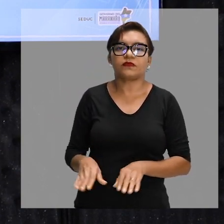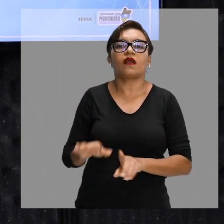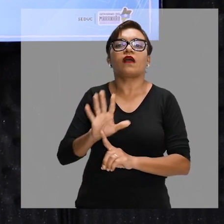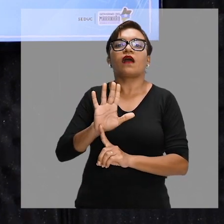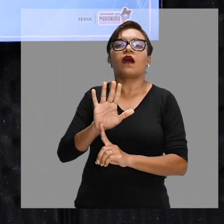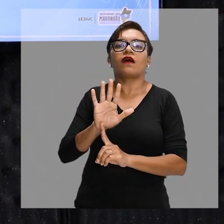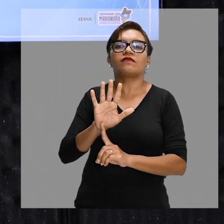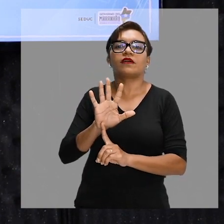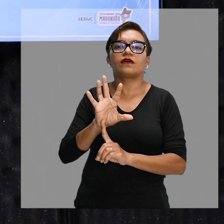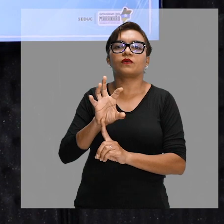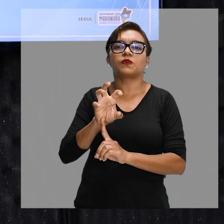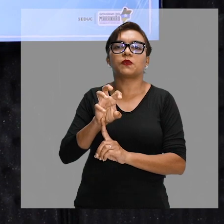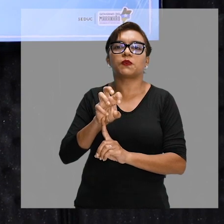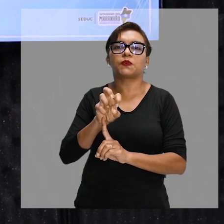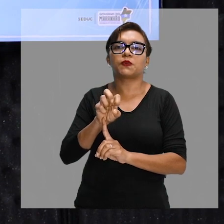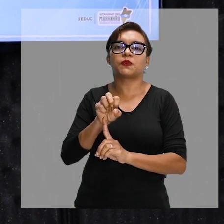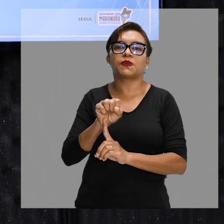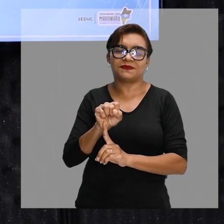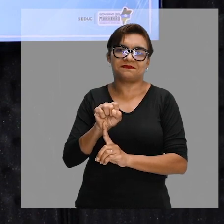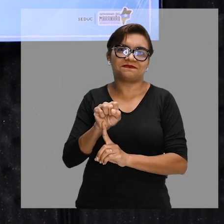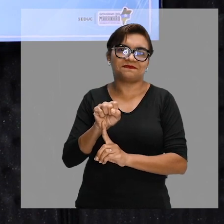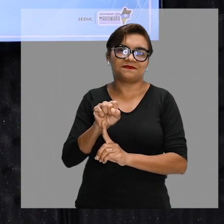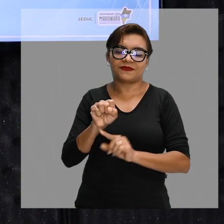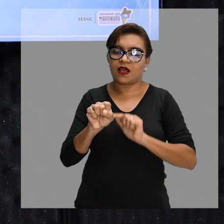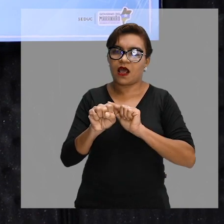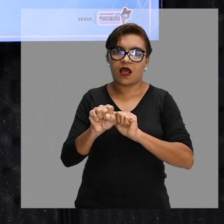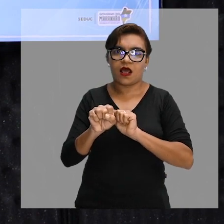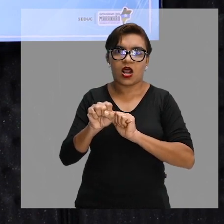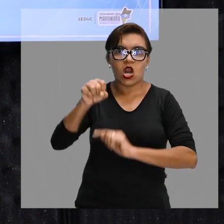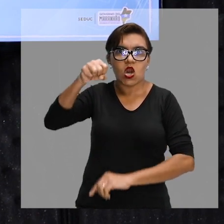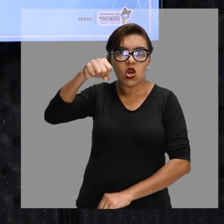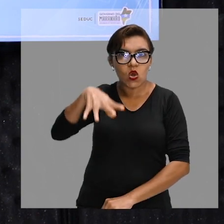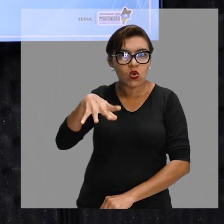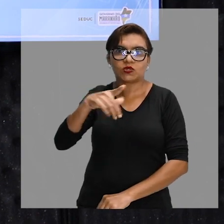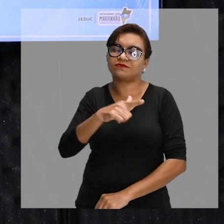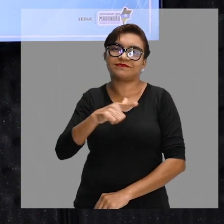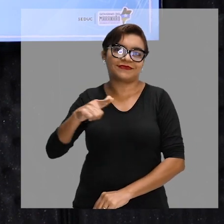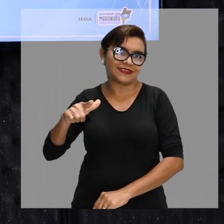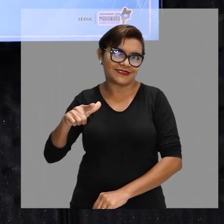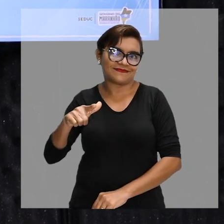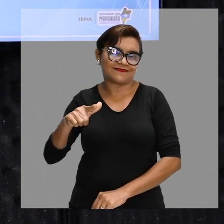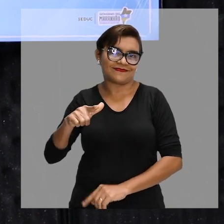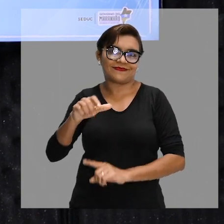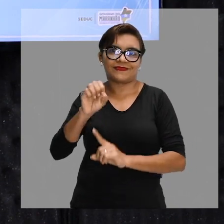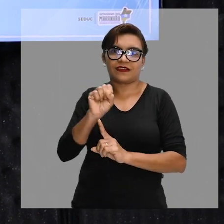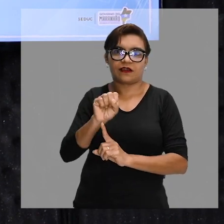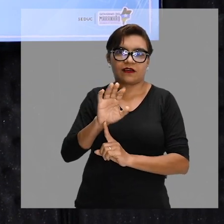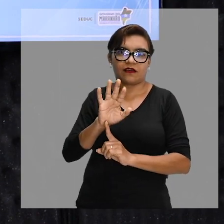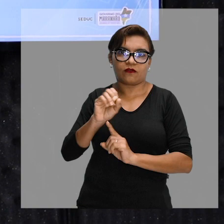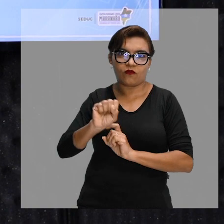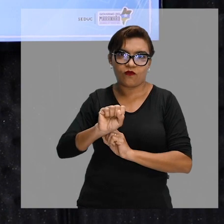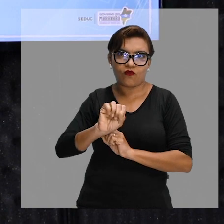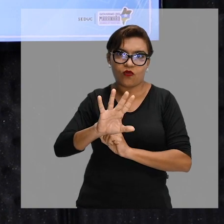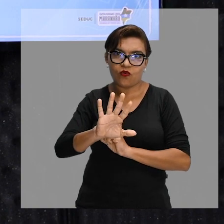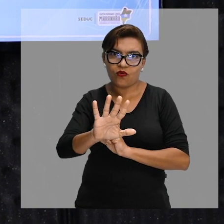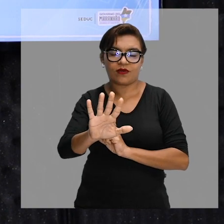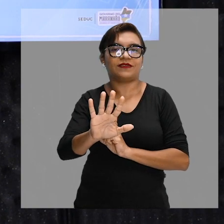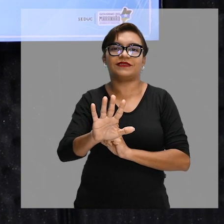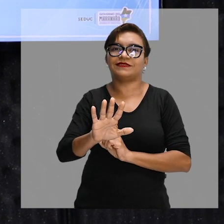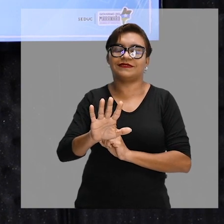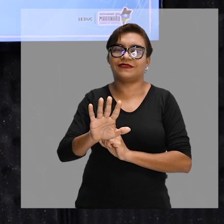não está acesa, ela não está emitindo luz, certo? Se ela não está emitindo luz, então ela é uma fonte de